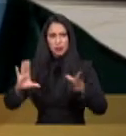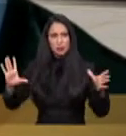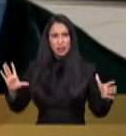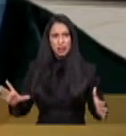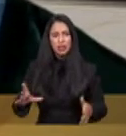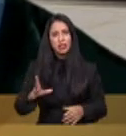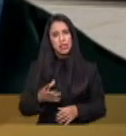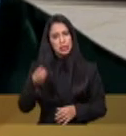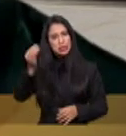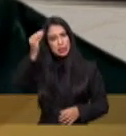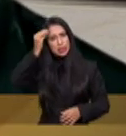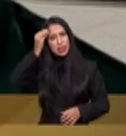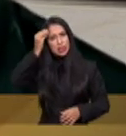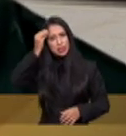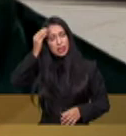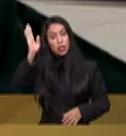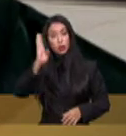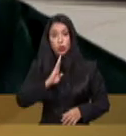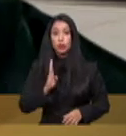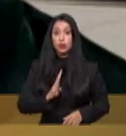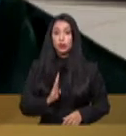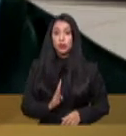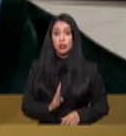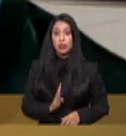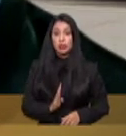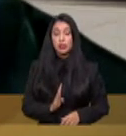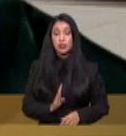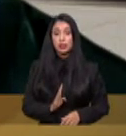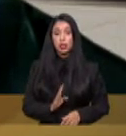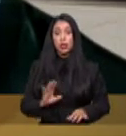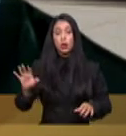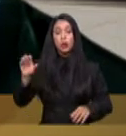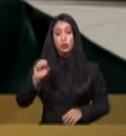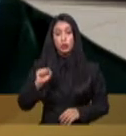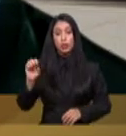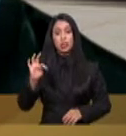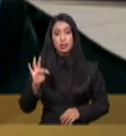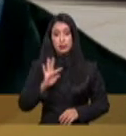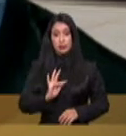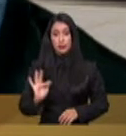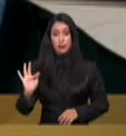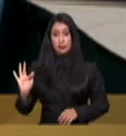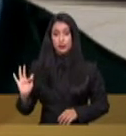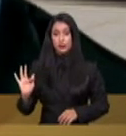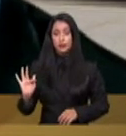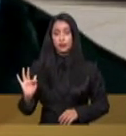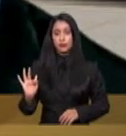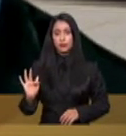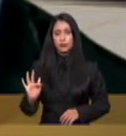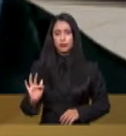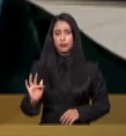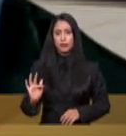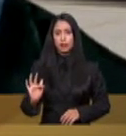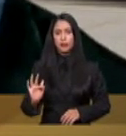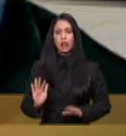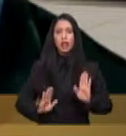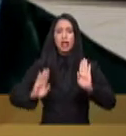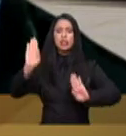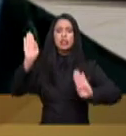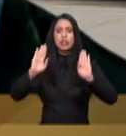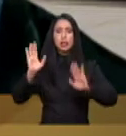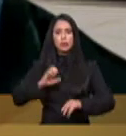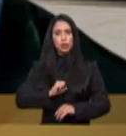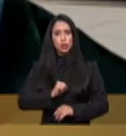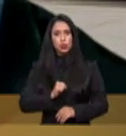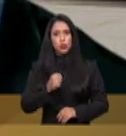façam. No Brasil, o Supremo Tribunal Federal respondeu às campanhas de